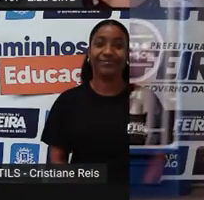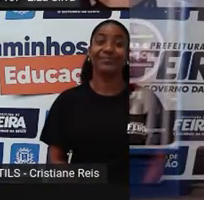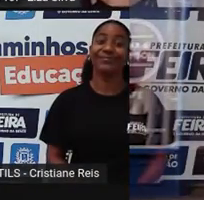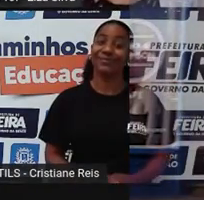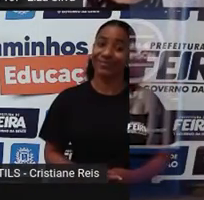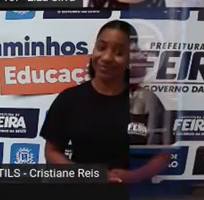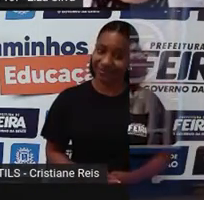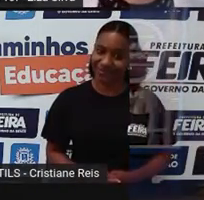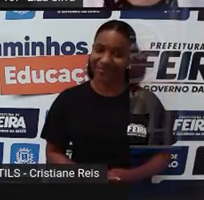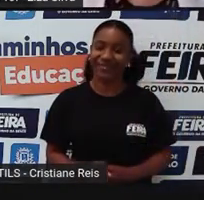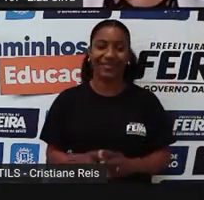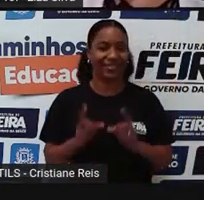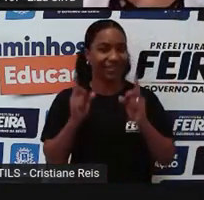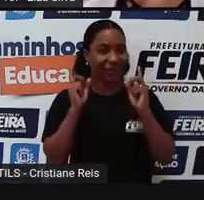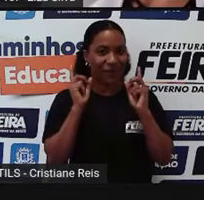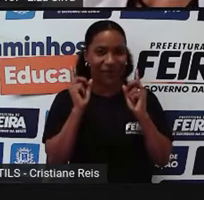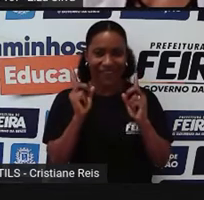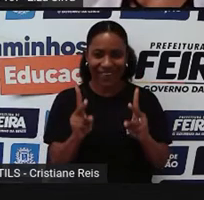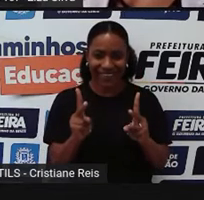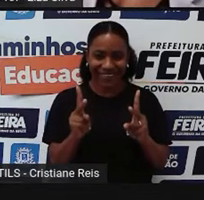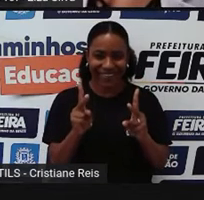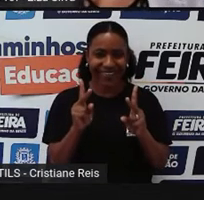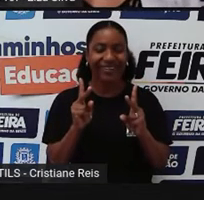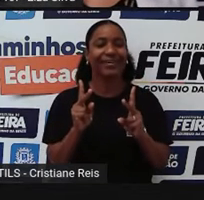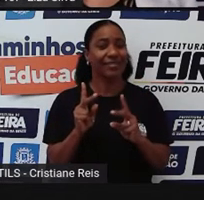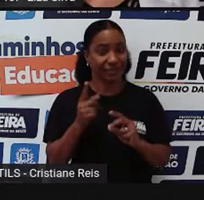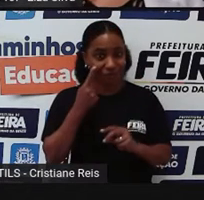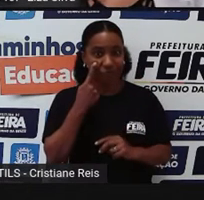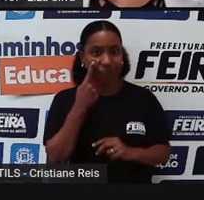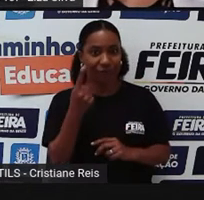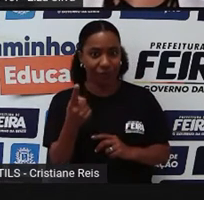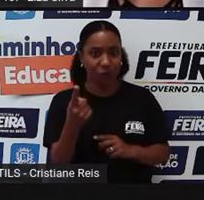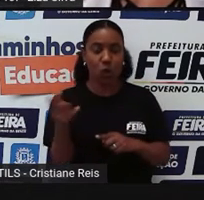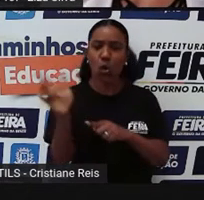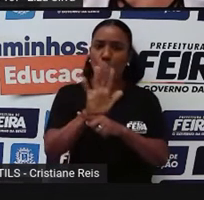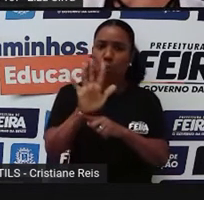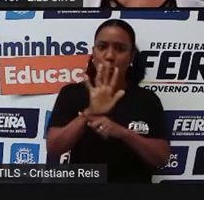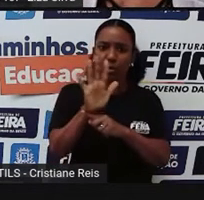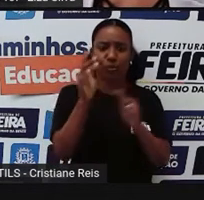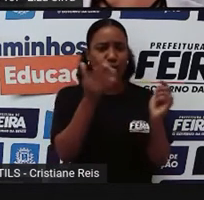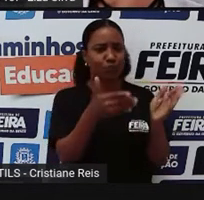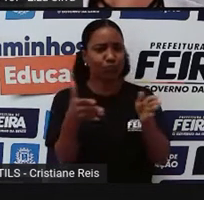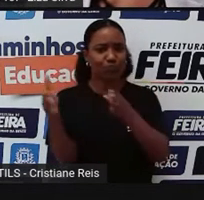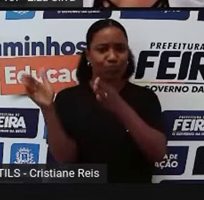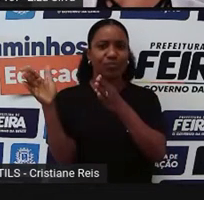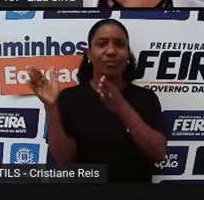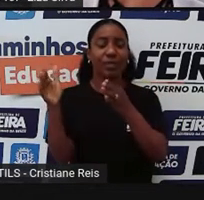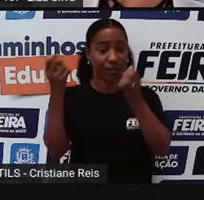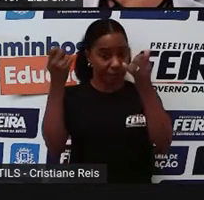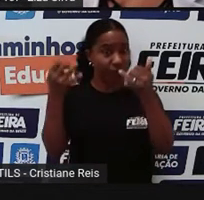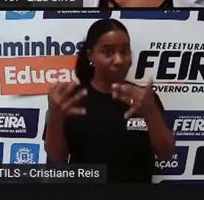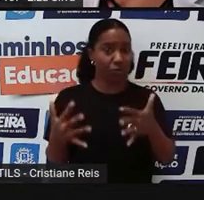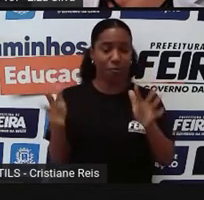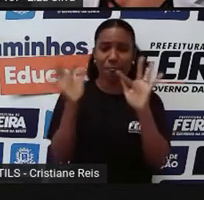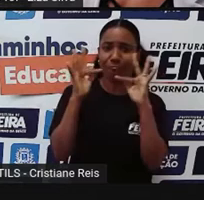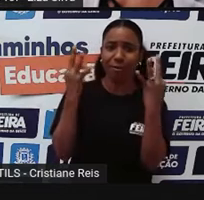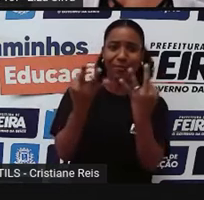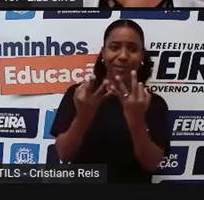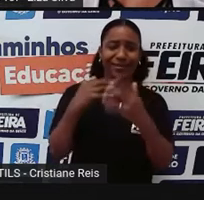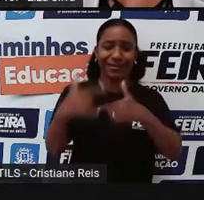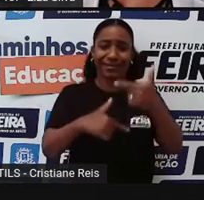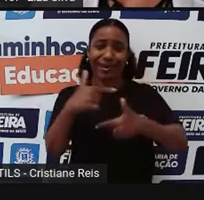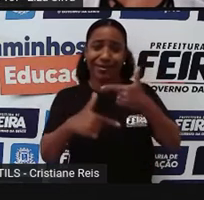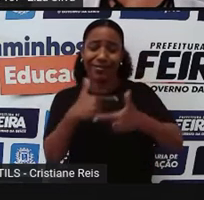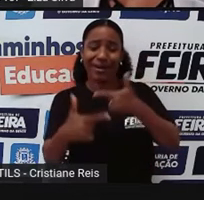um OK se eu dentes o vídeo conta a história de uma família que tira o seu sustento vendendo o queijo